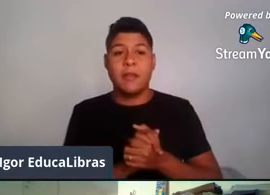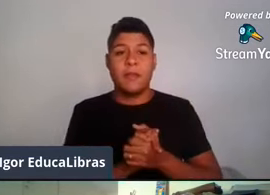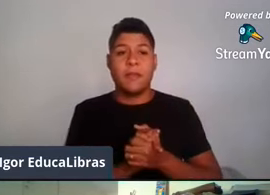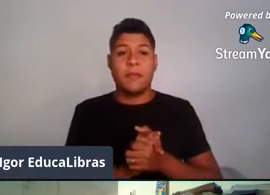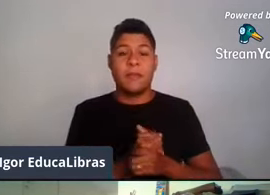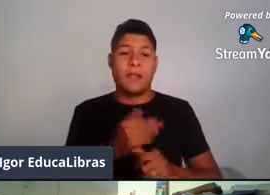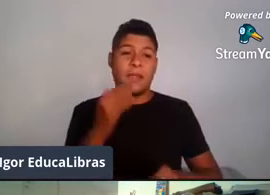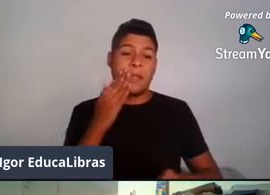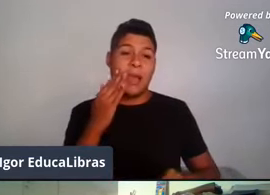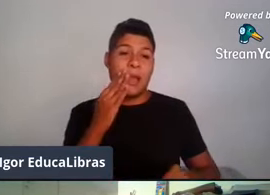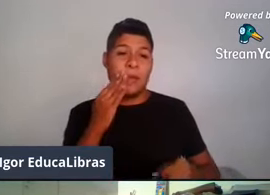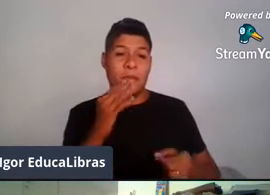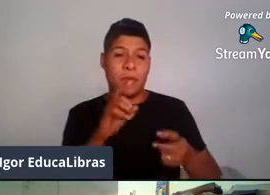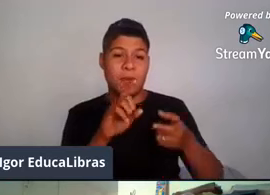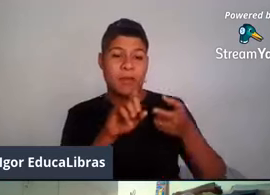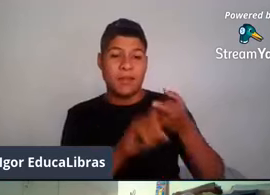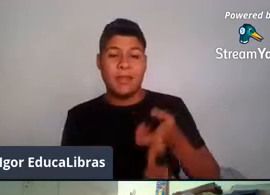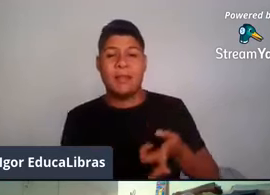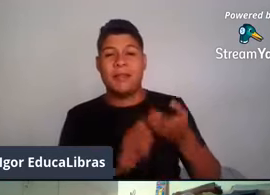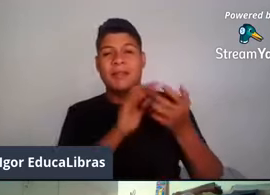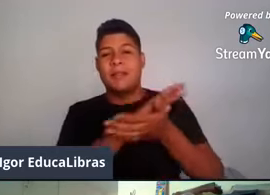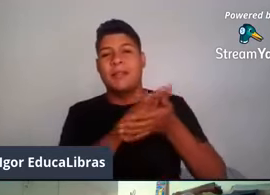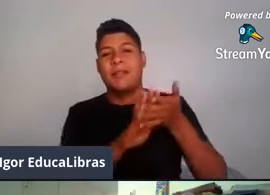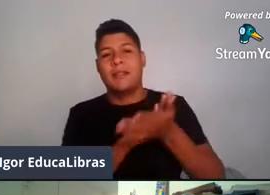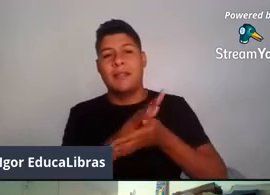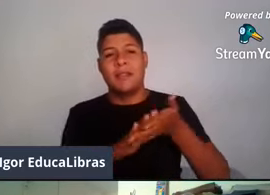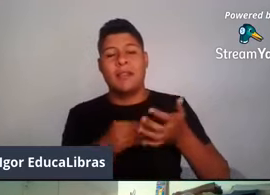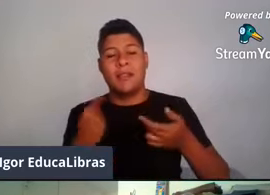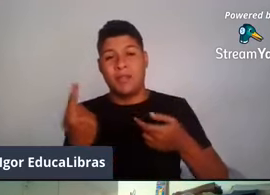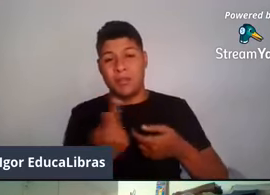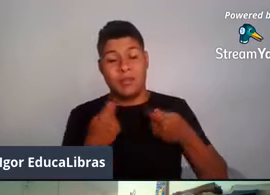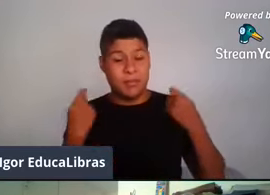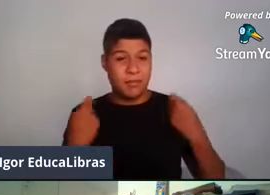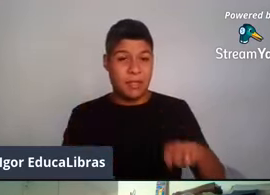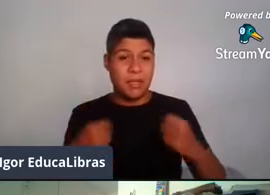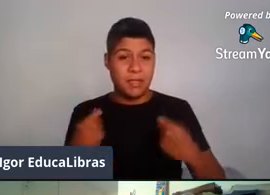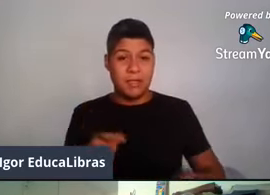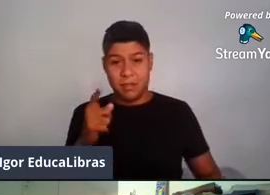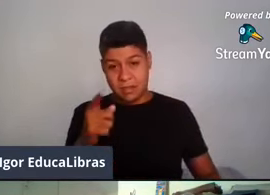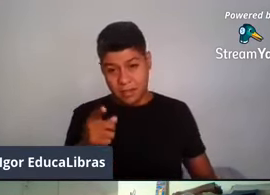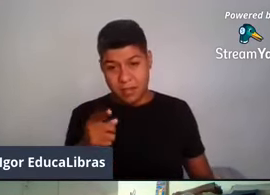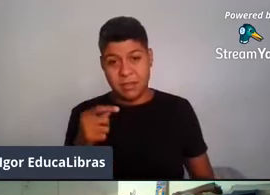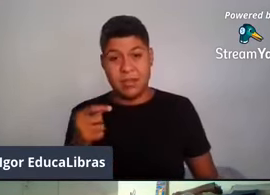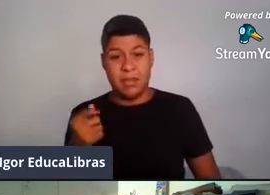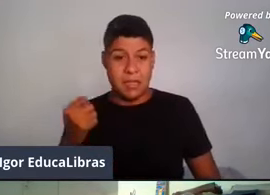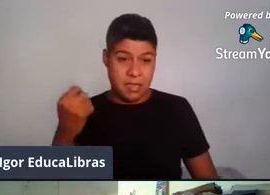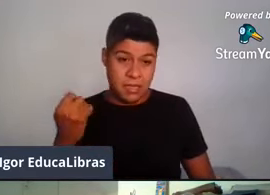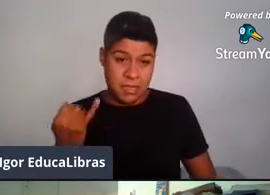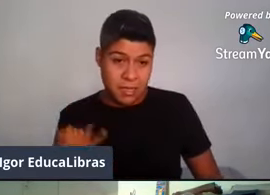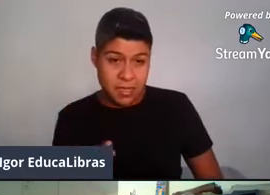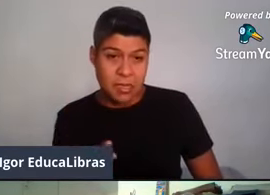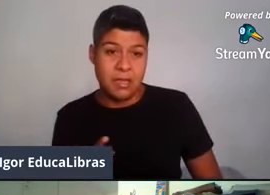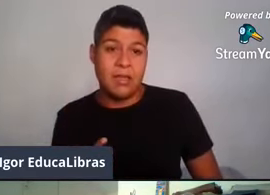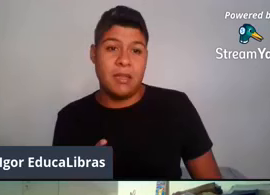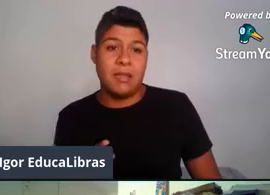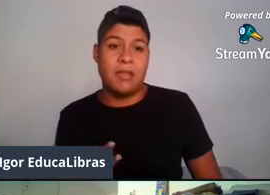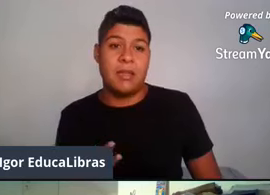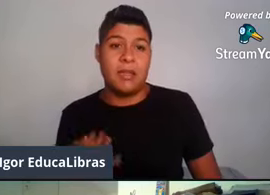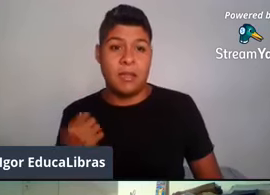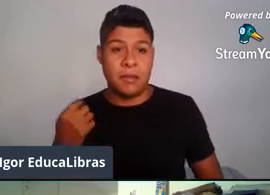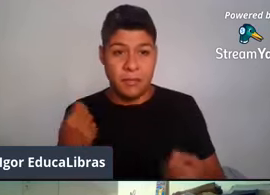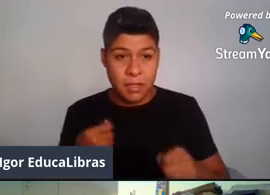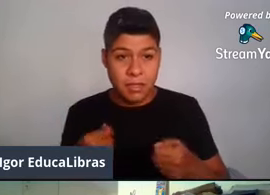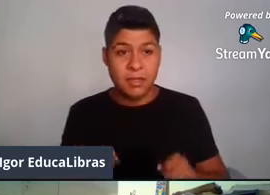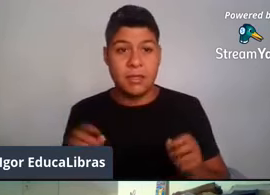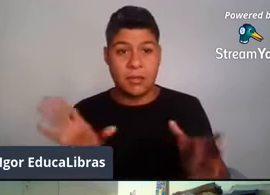menos dependentes. Aqui no Brasil a gente é mais dependente. Eu gostaria que você, inclusive, infelizmente, fizesse considerações